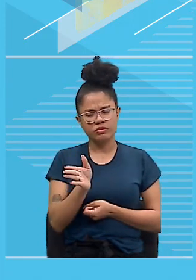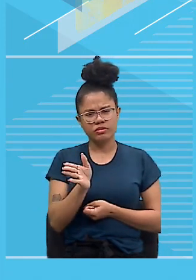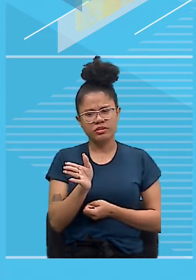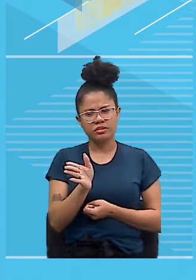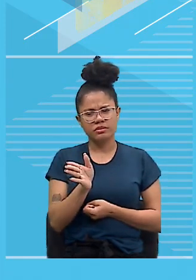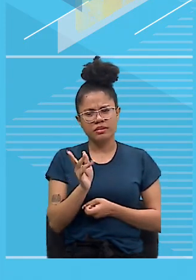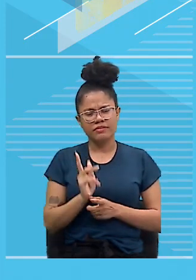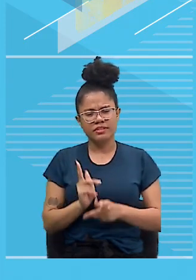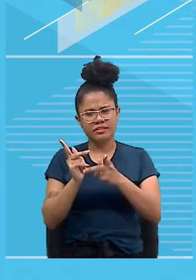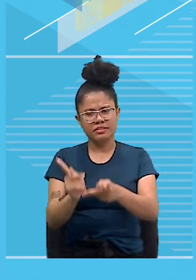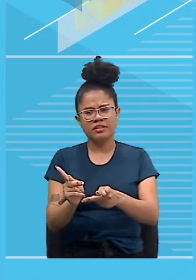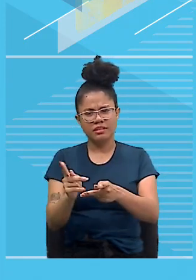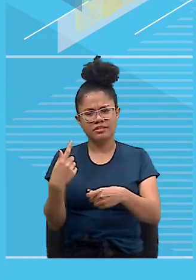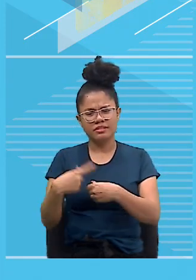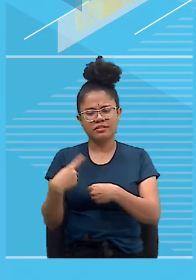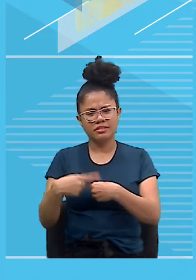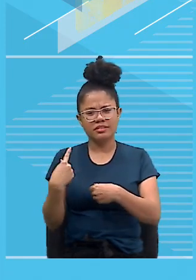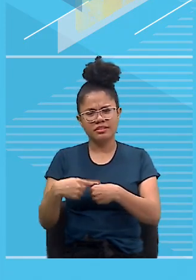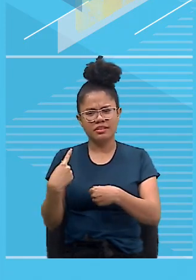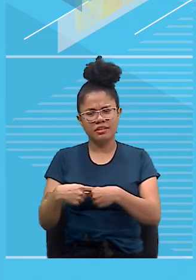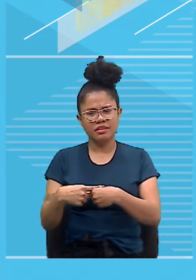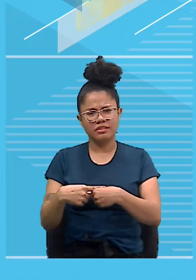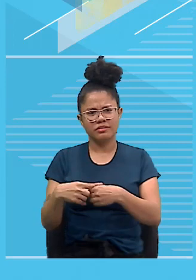vestir de Papai Noel pelo Canal educação